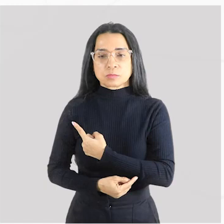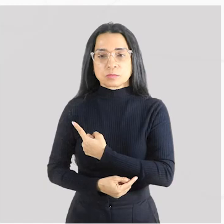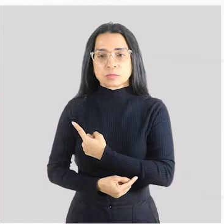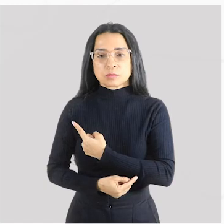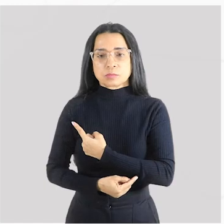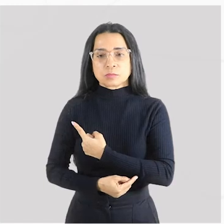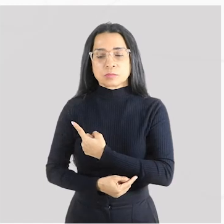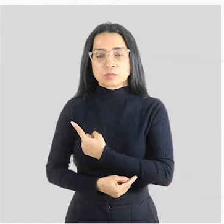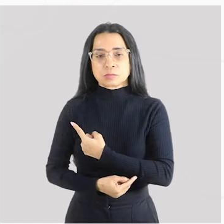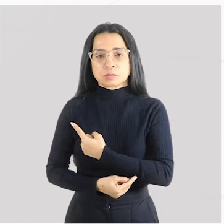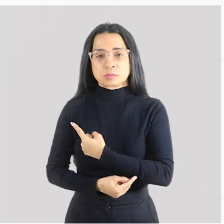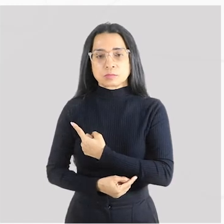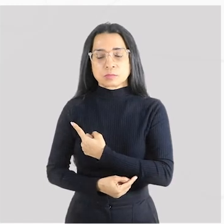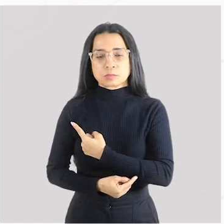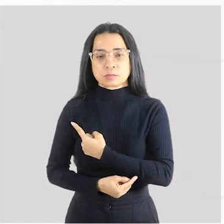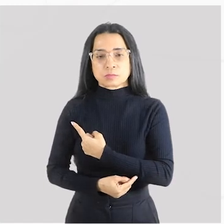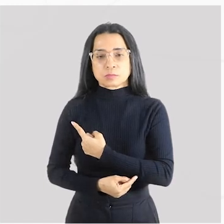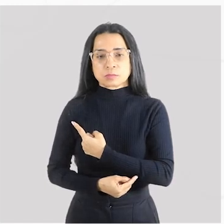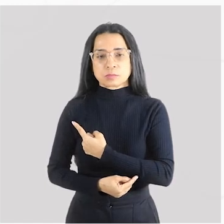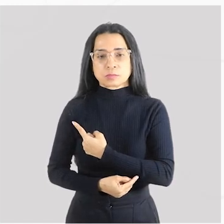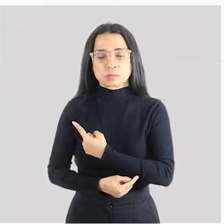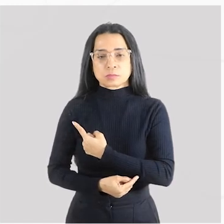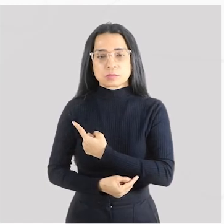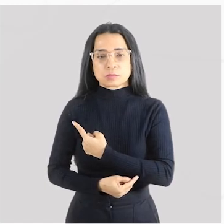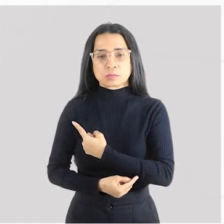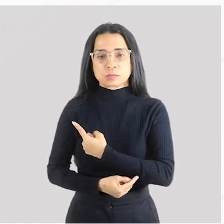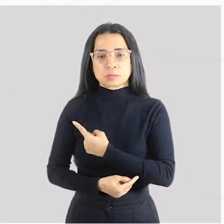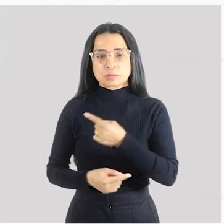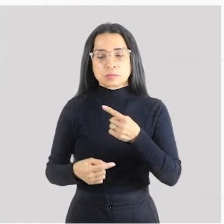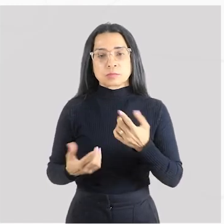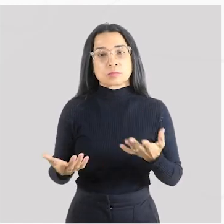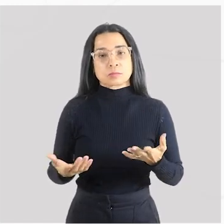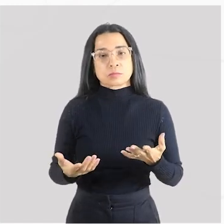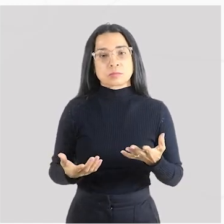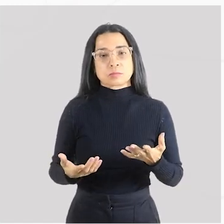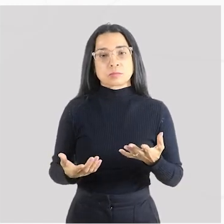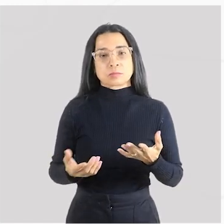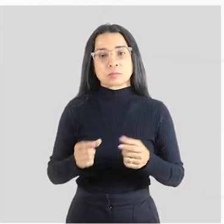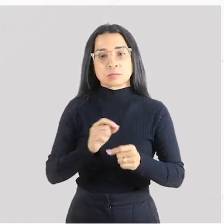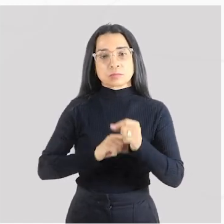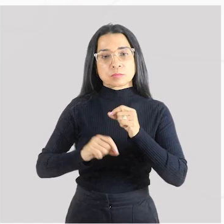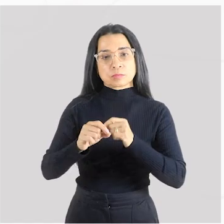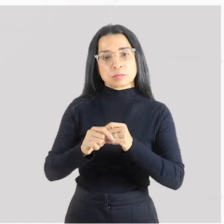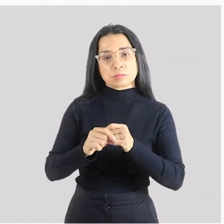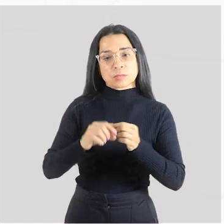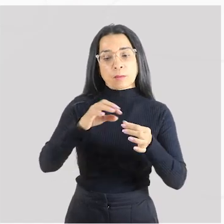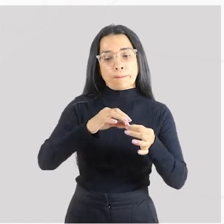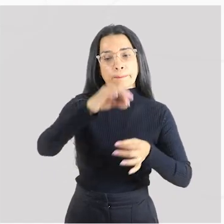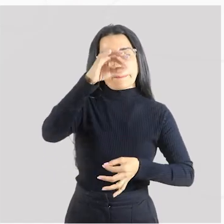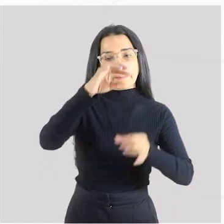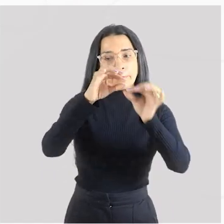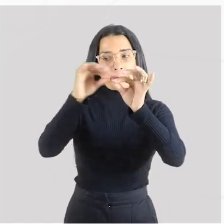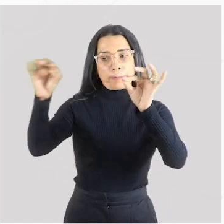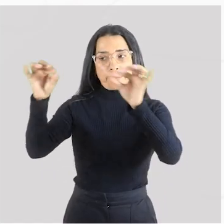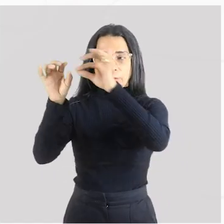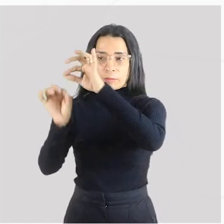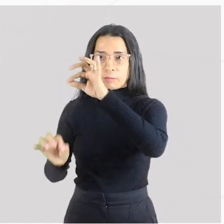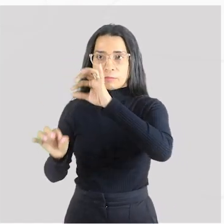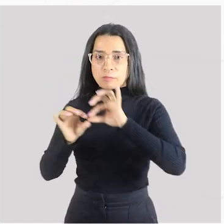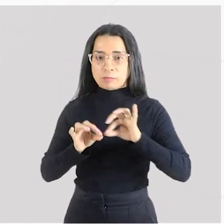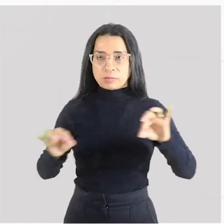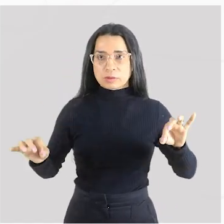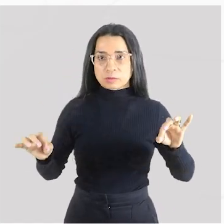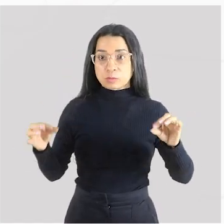40 centímetros. Então, o raio da circunferência mede. Então, o perímetro é a soma dos lados, né? Então, se um